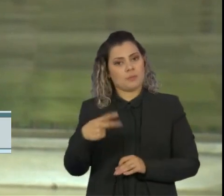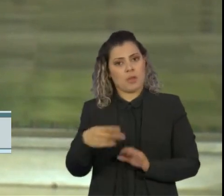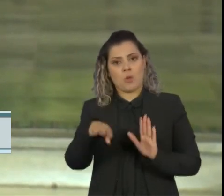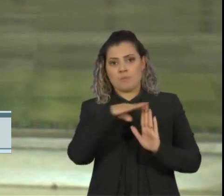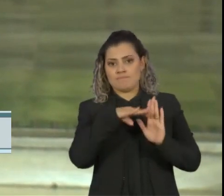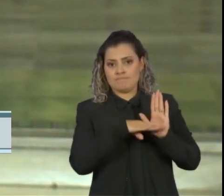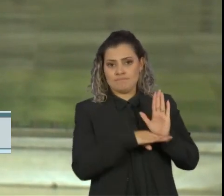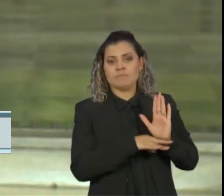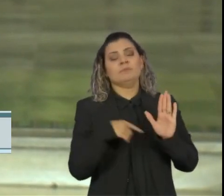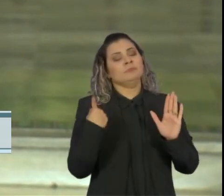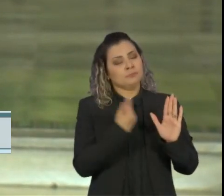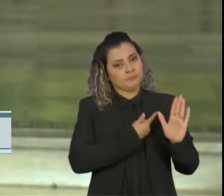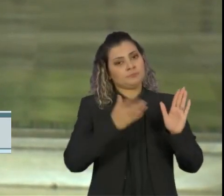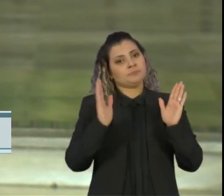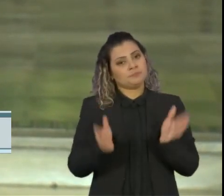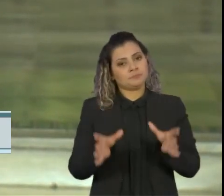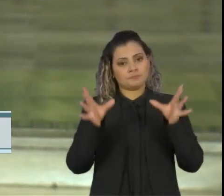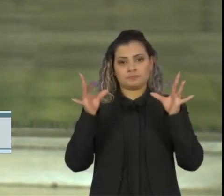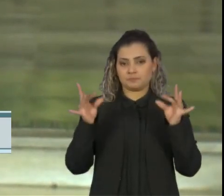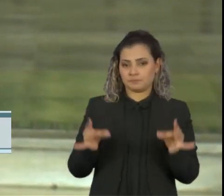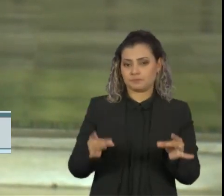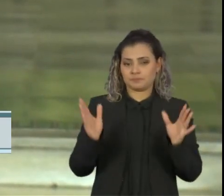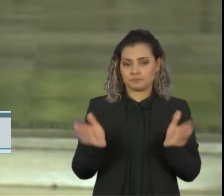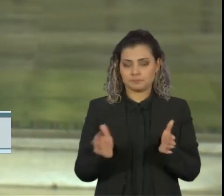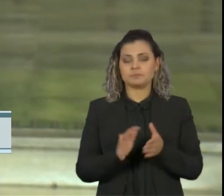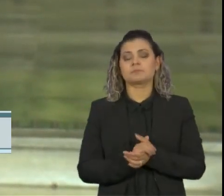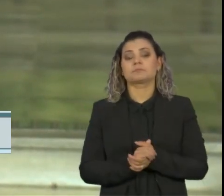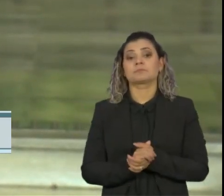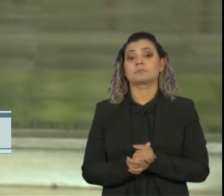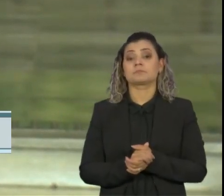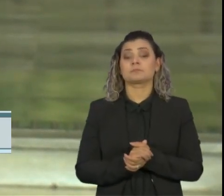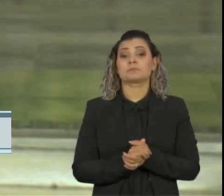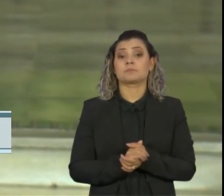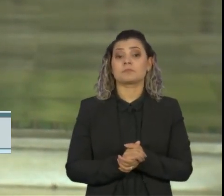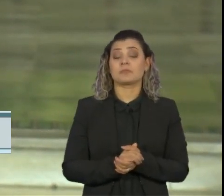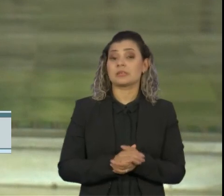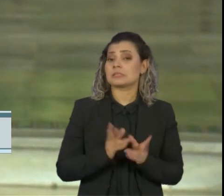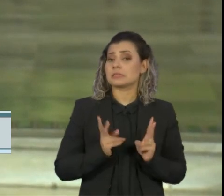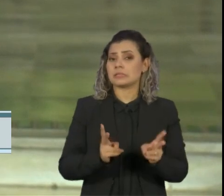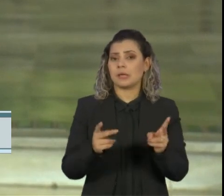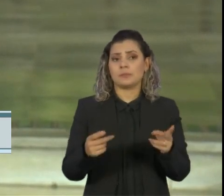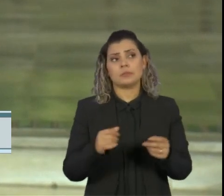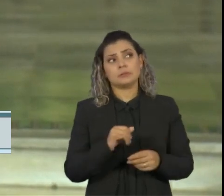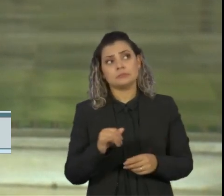nós já tínhamos mencionado, sempre que necessário,